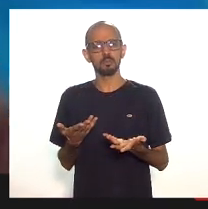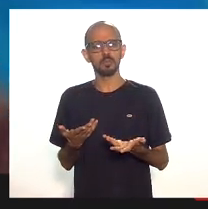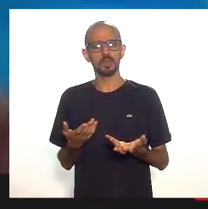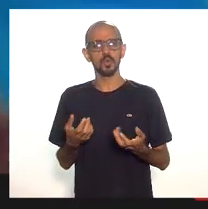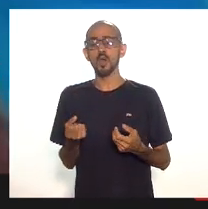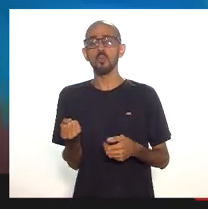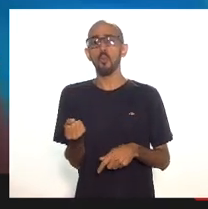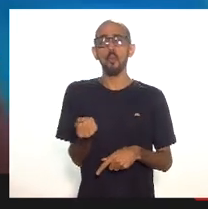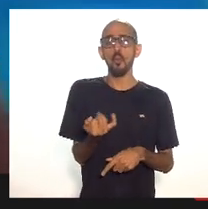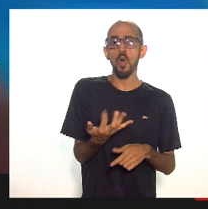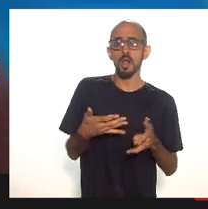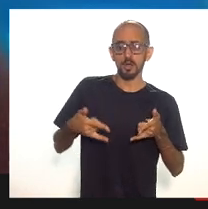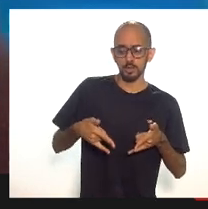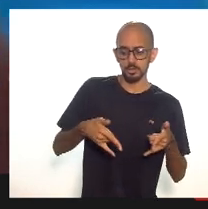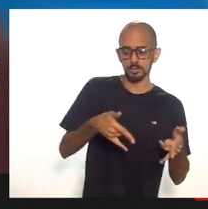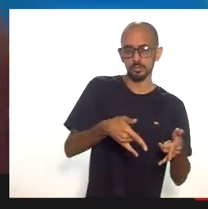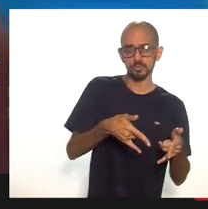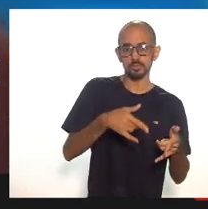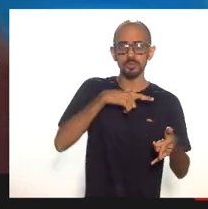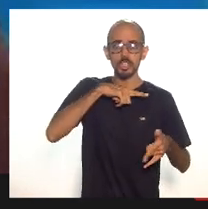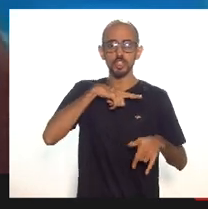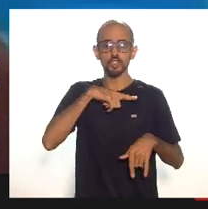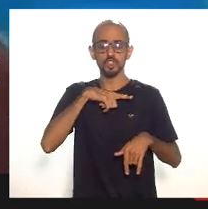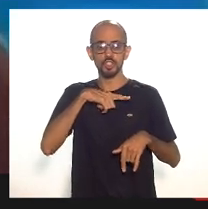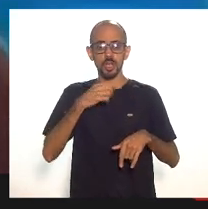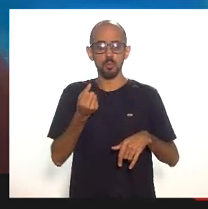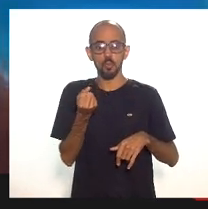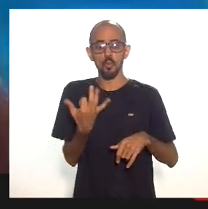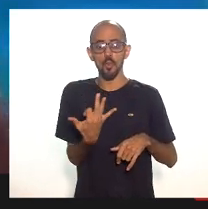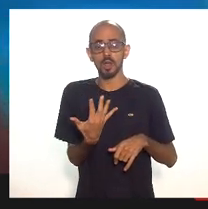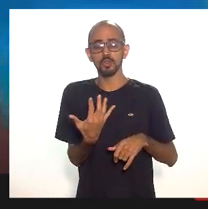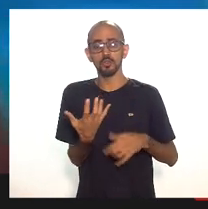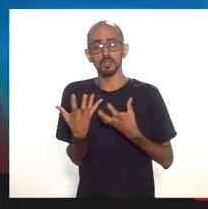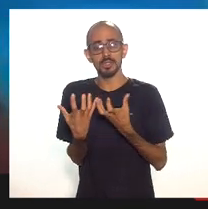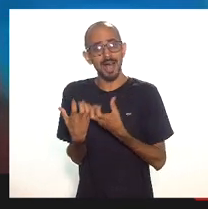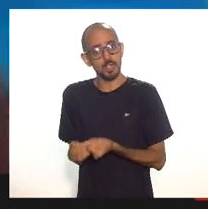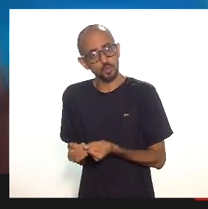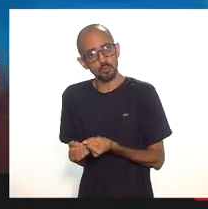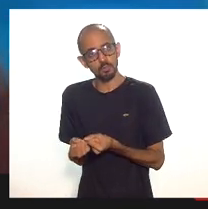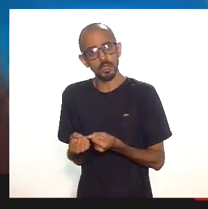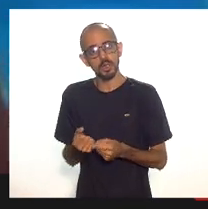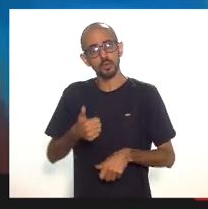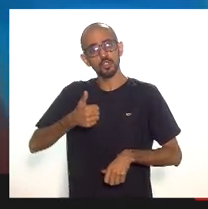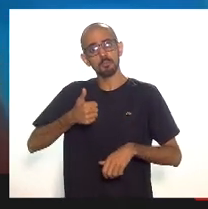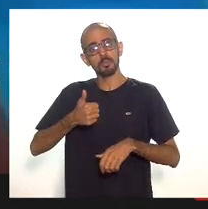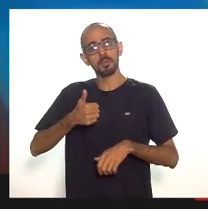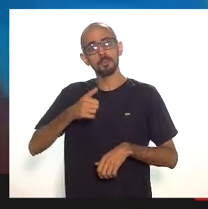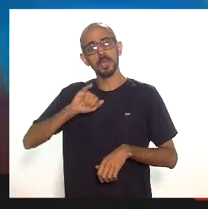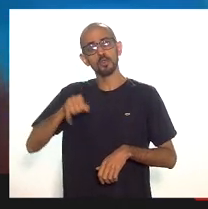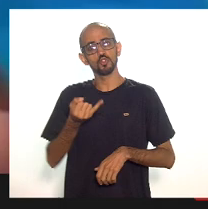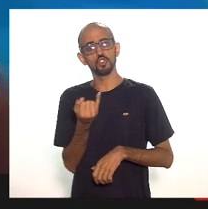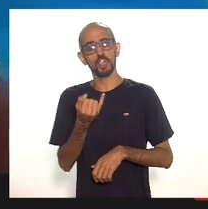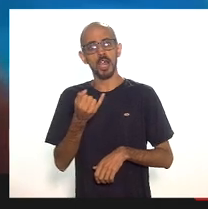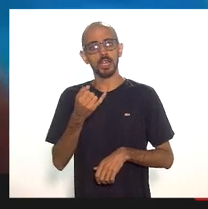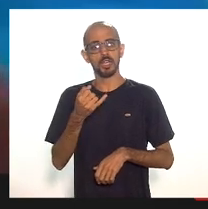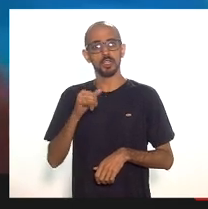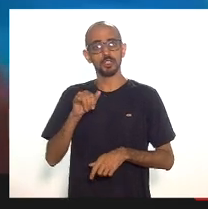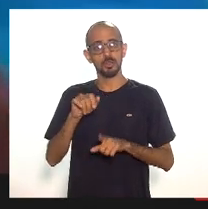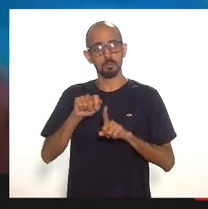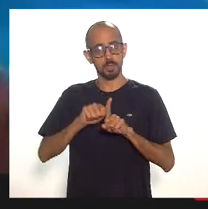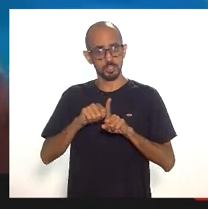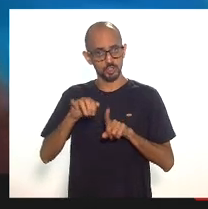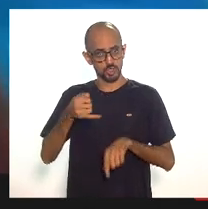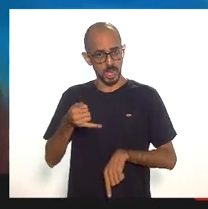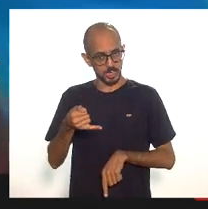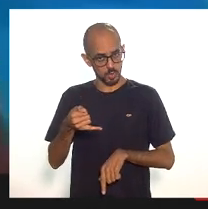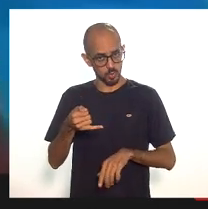rede municipal existiam quando os senhores assumiram em 1º de janeiro? Quantos leitos de Covid existiam, evidentemente, contando com o hospital